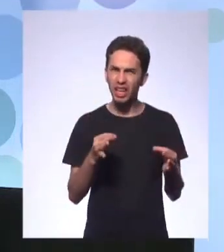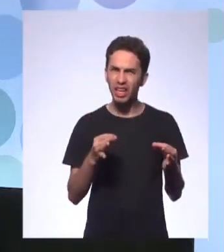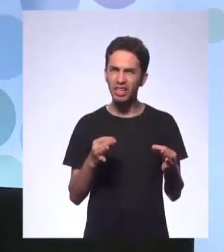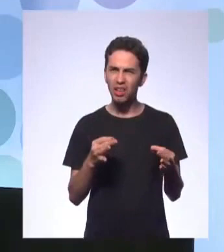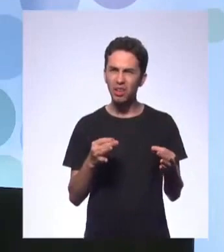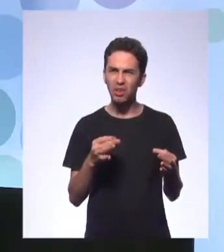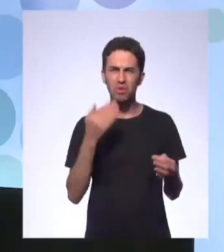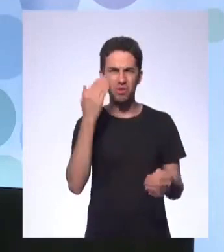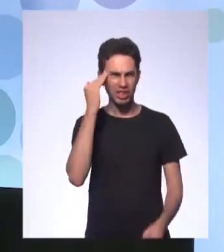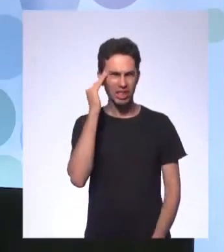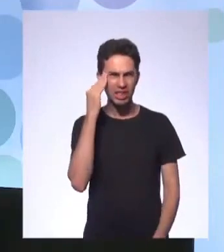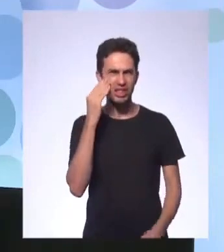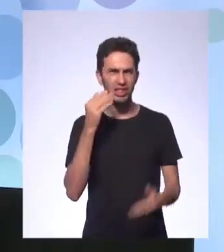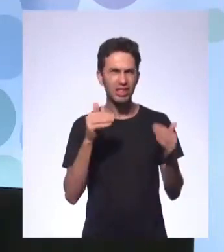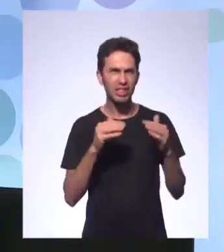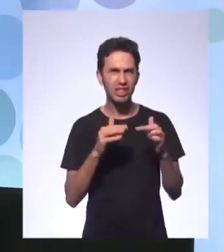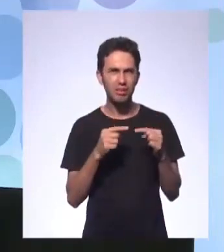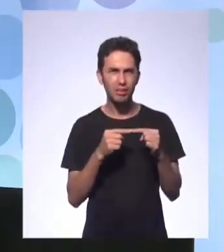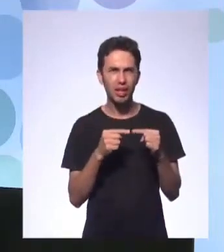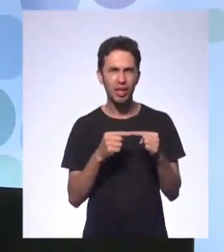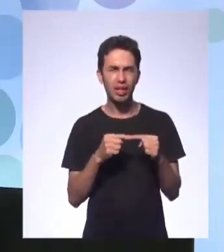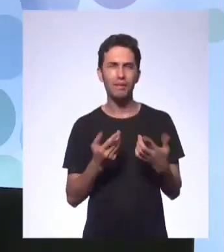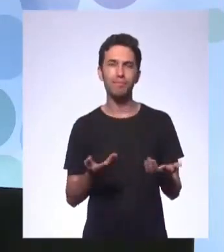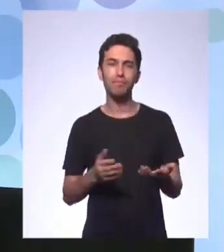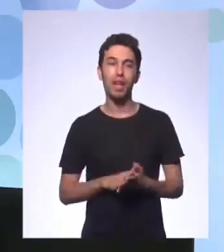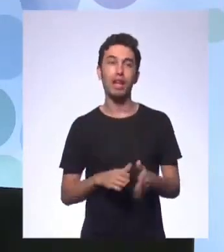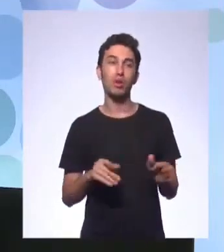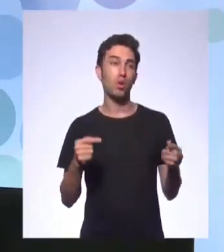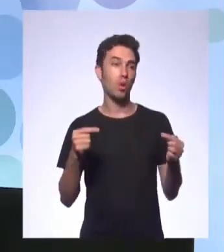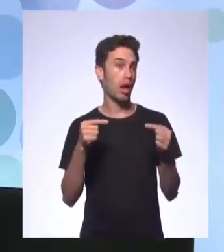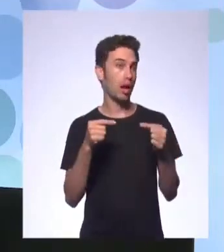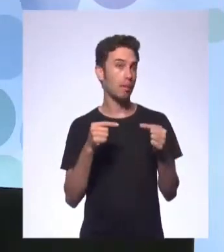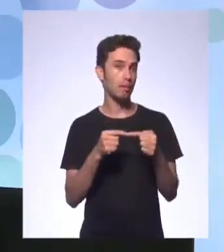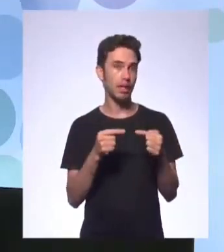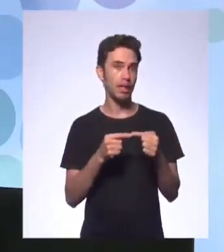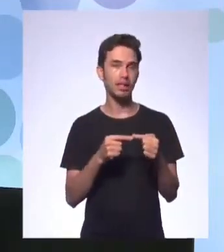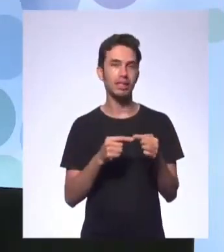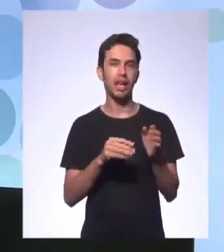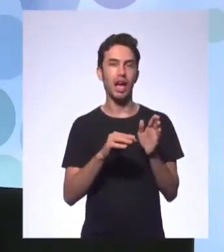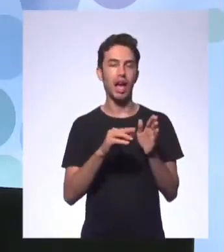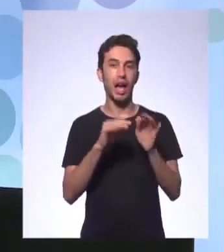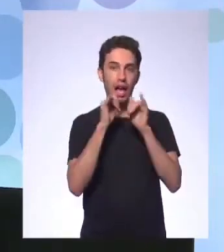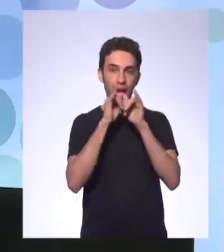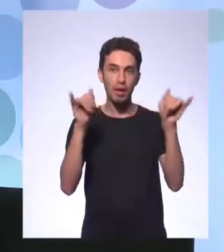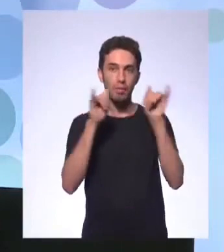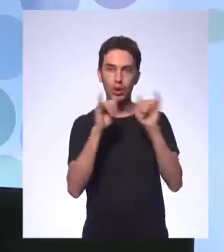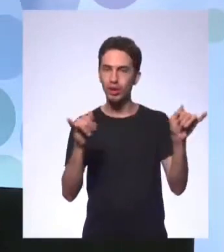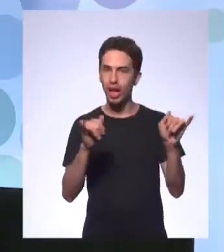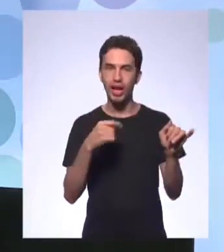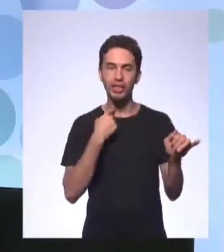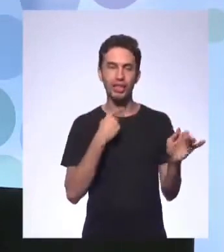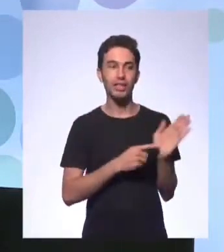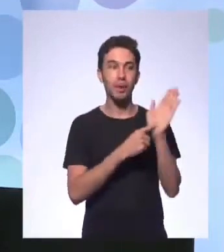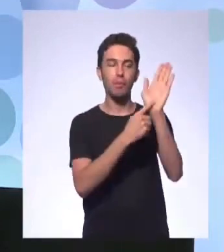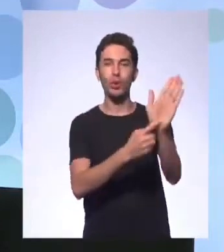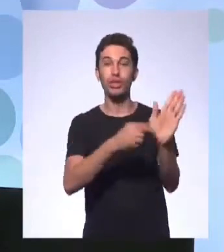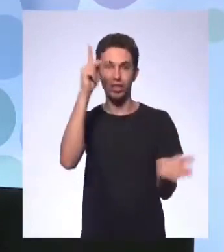Copacabana celebra... Eu ainda coloquei essa imagem, não é a reportagem em si, porque eu não posso, né? Eu não tenho direito para trazer,